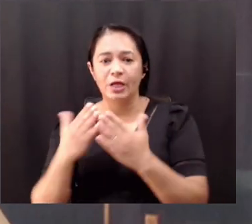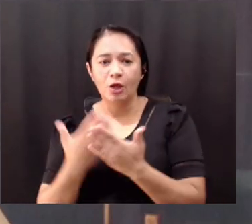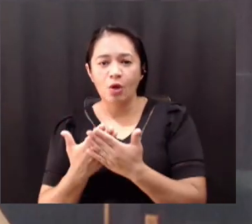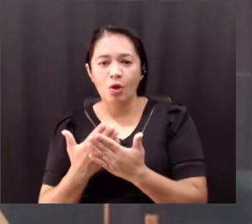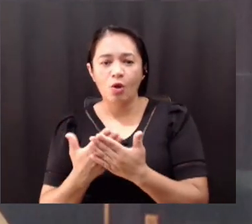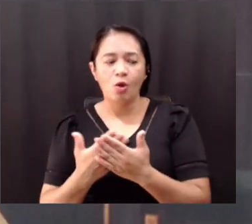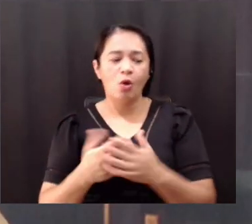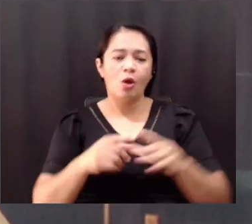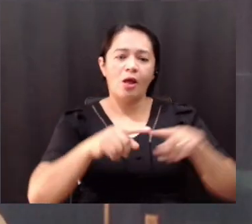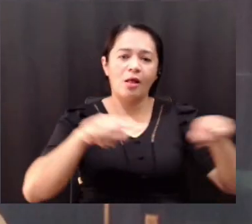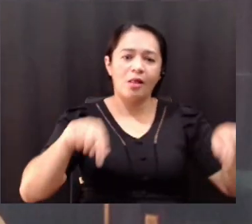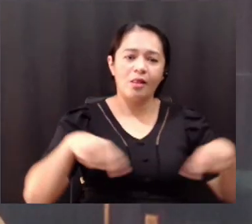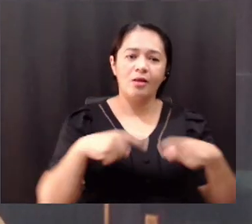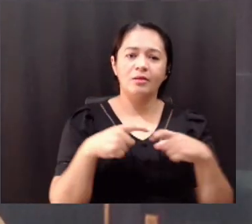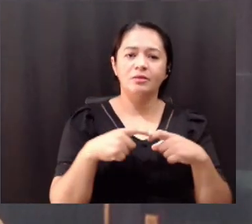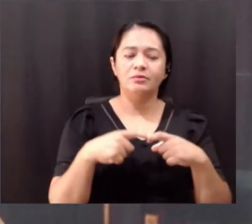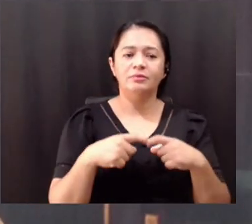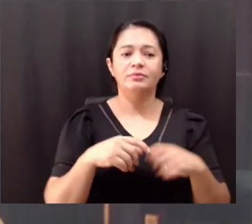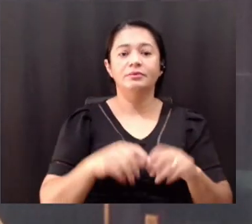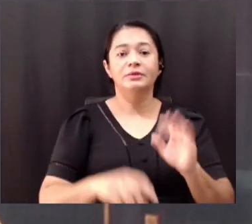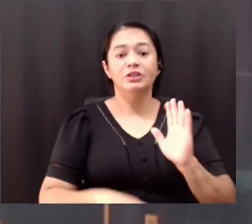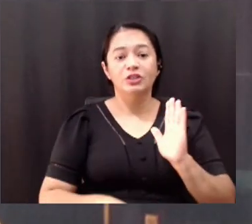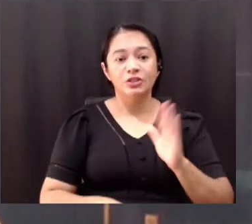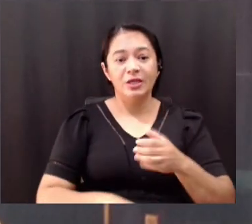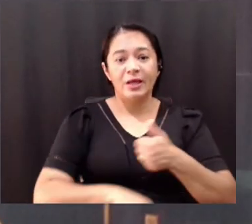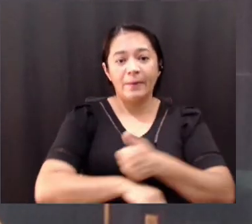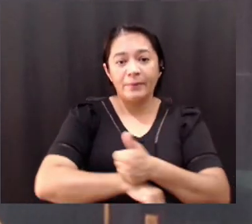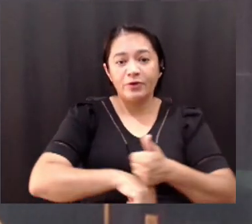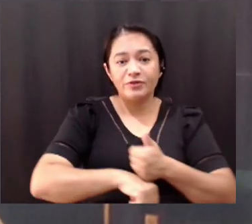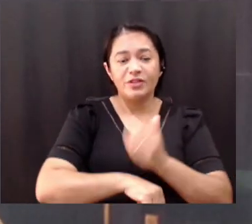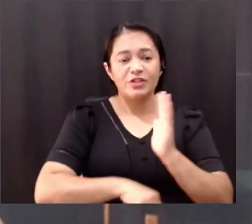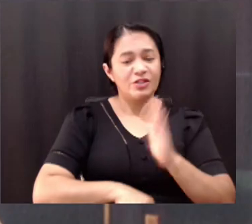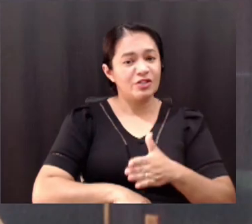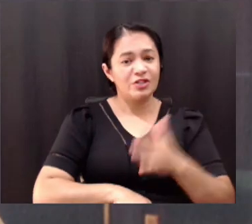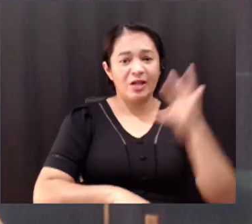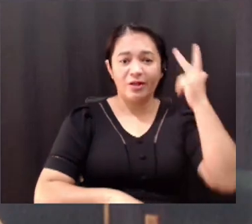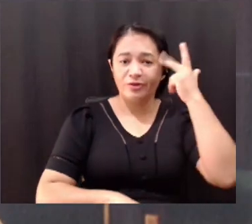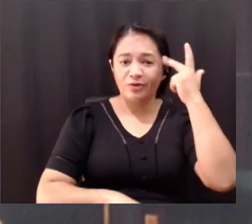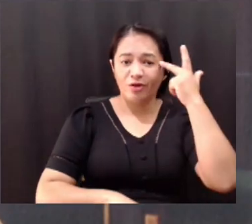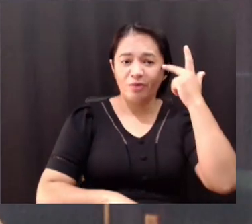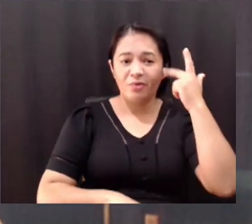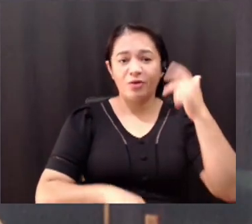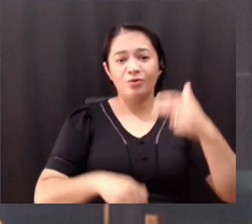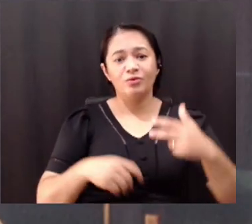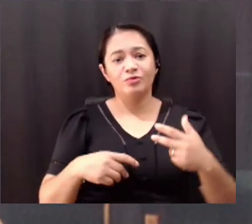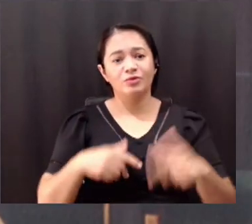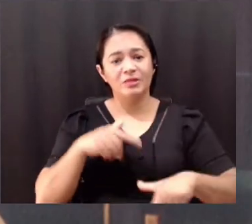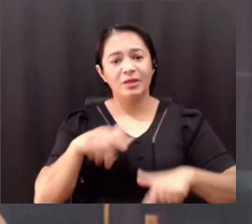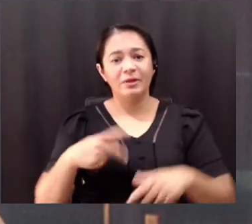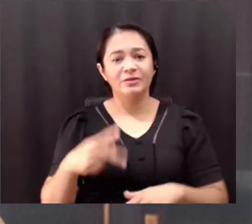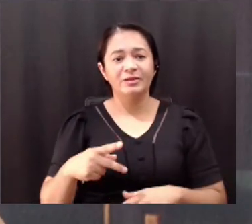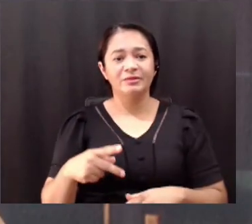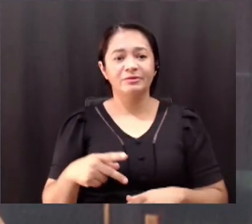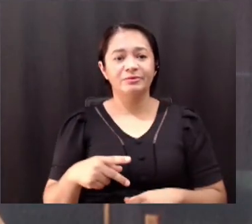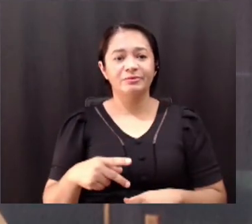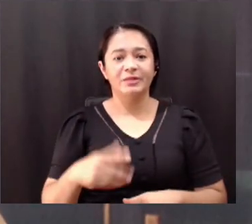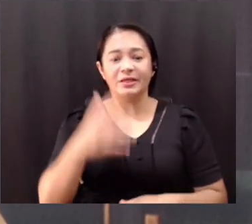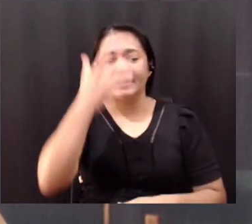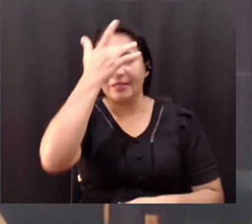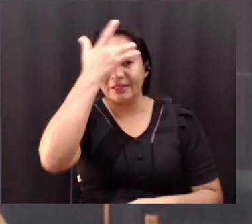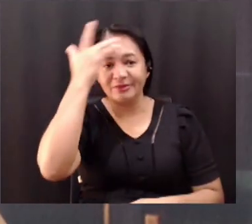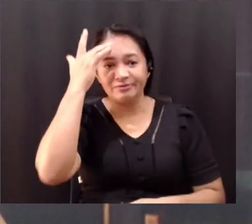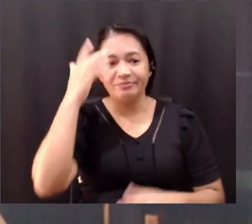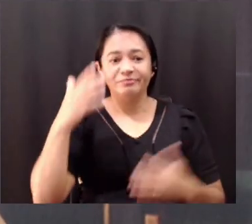são profissionais que já são expostos pela natureza da sua atividade a questões relacionadas à saúde mental. Então, até para